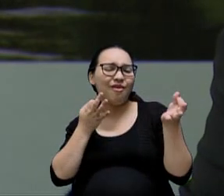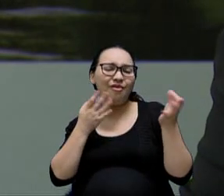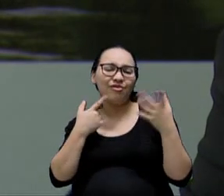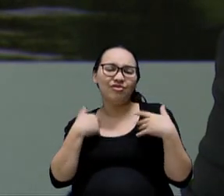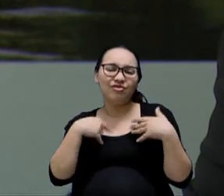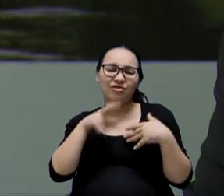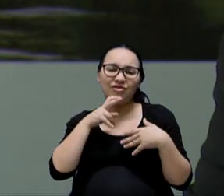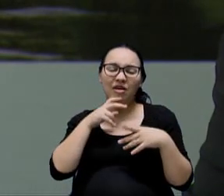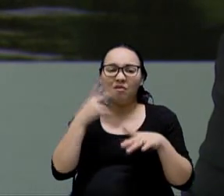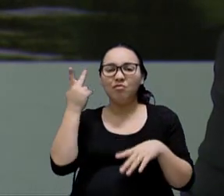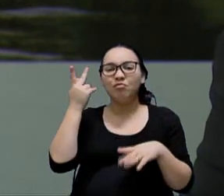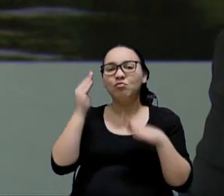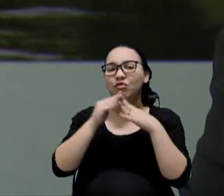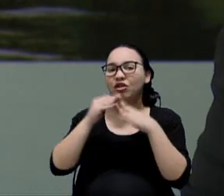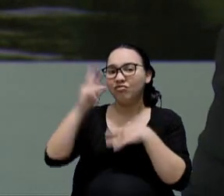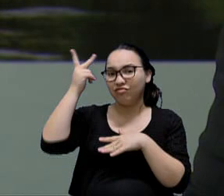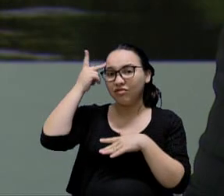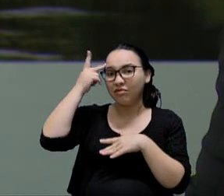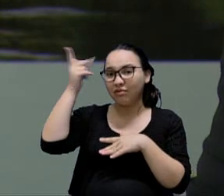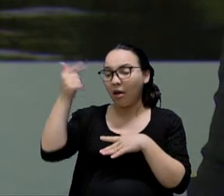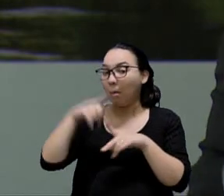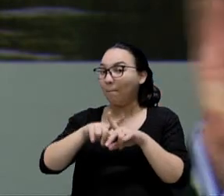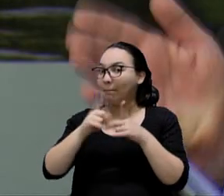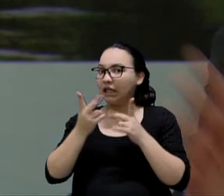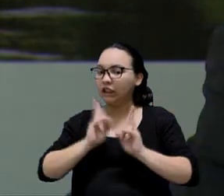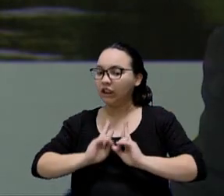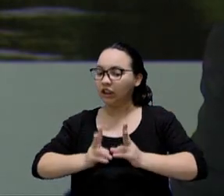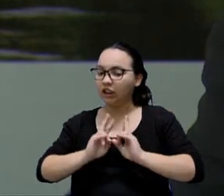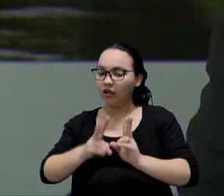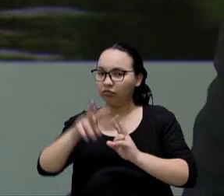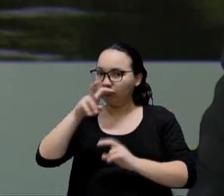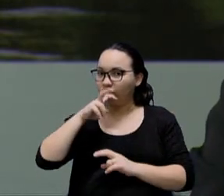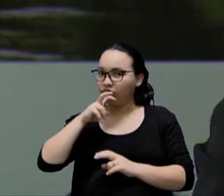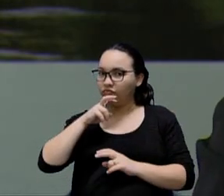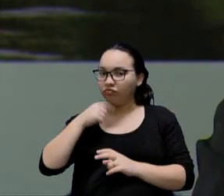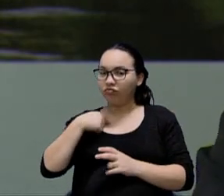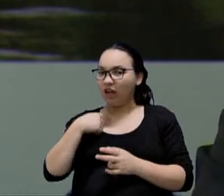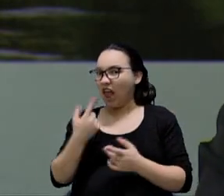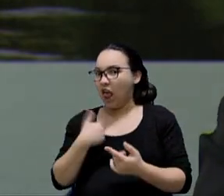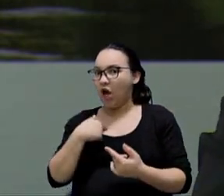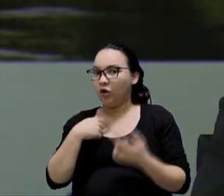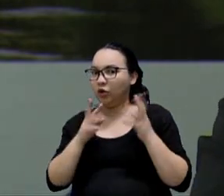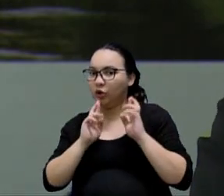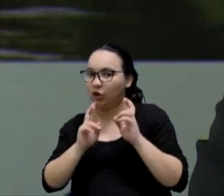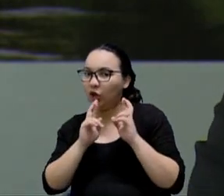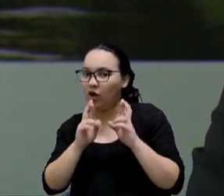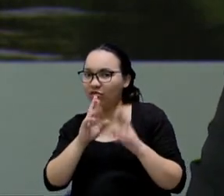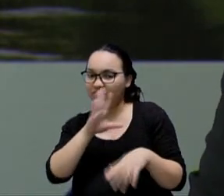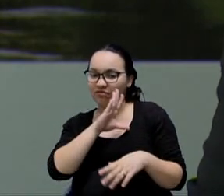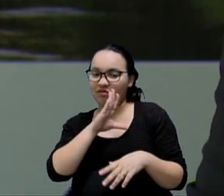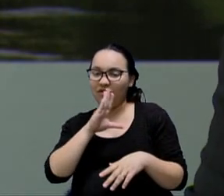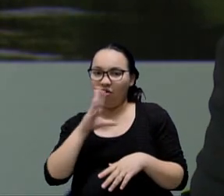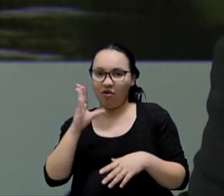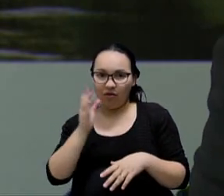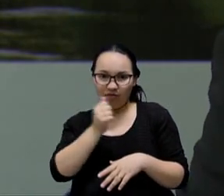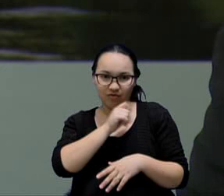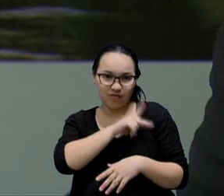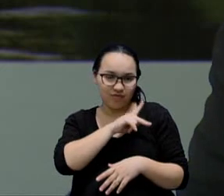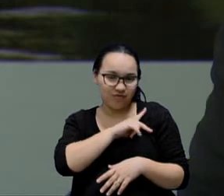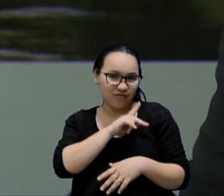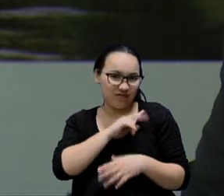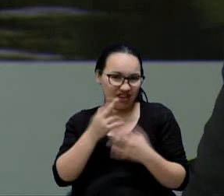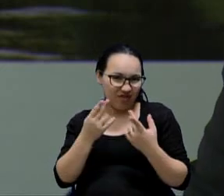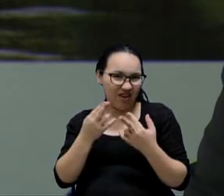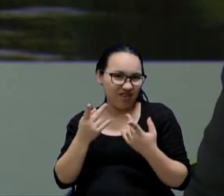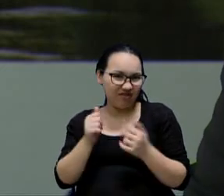Paulo, mas também não perdi as raízes, não torço para o mesmo time que meu irmão. Aliás, eu nem sei se ele torce para algum